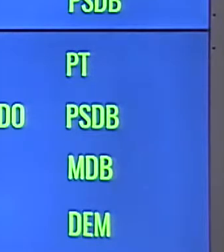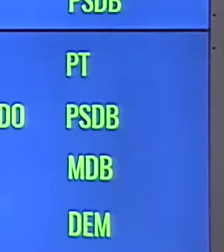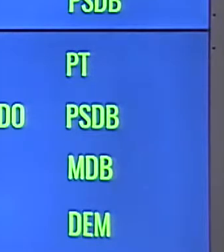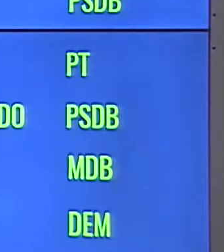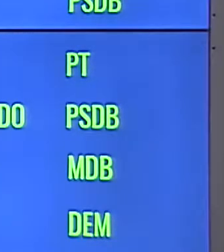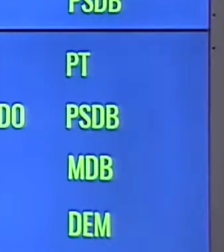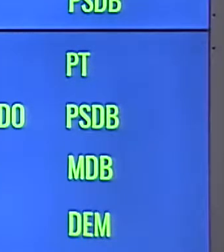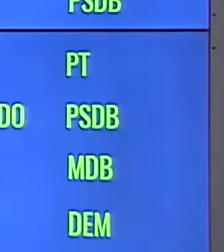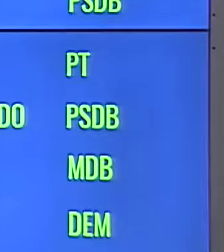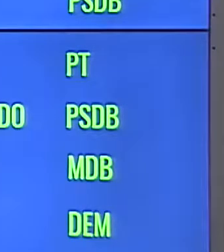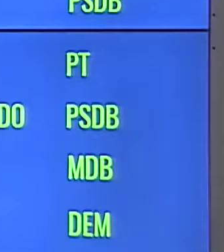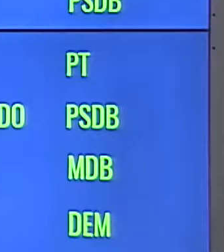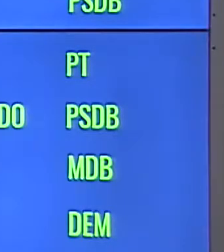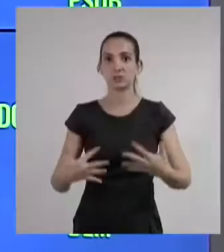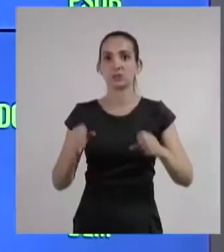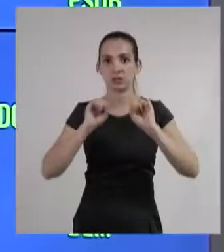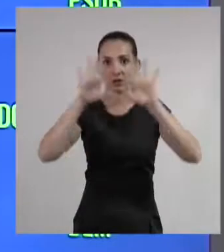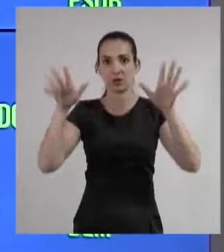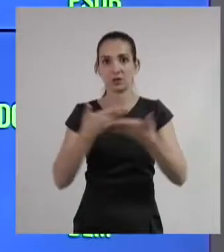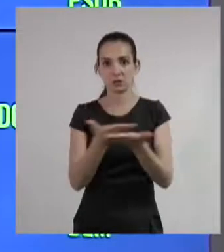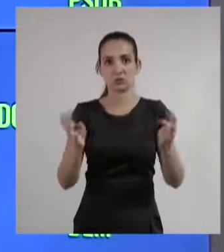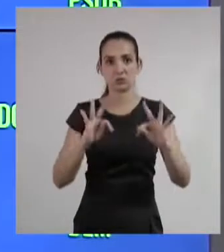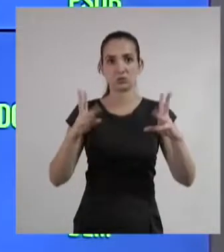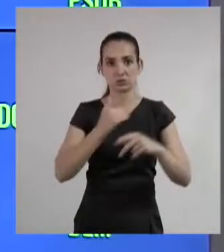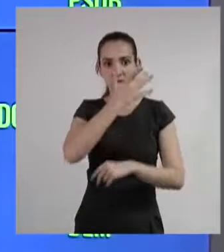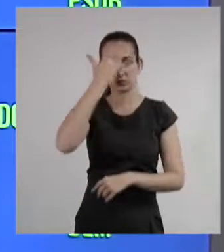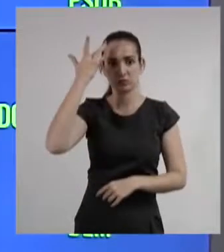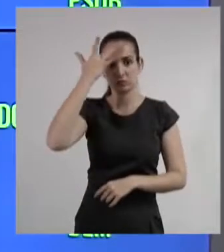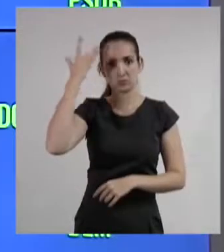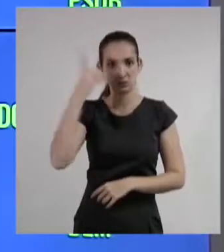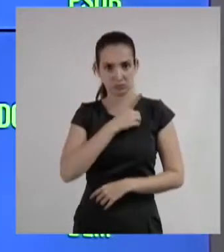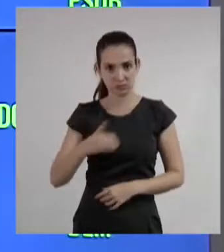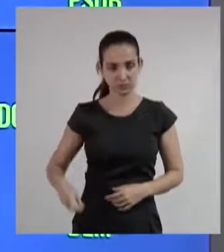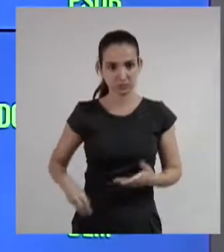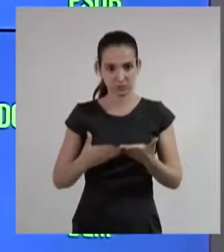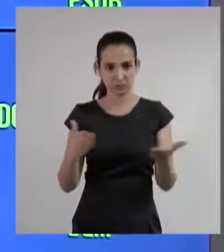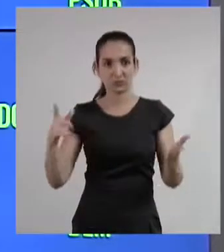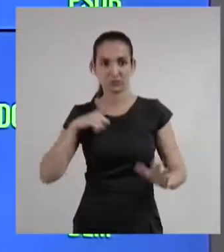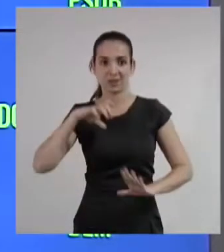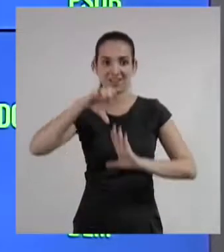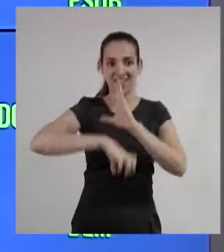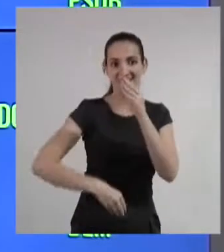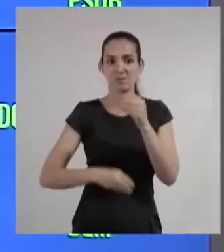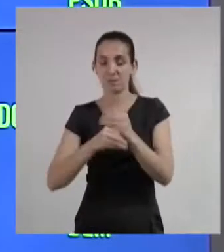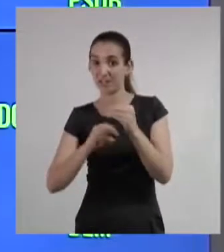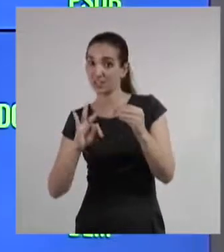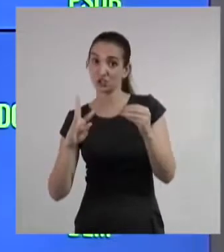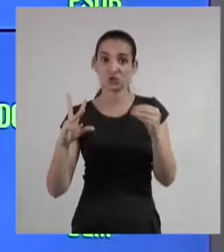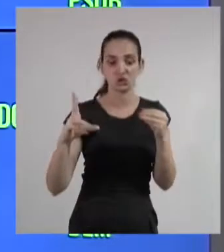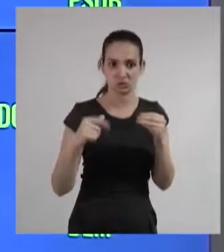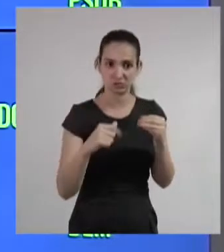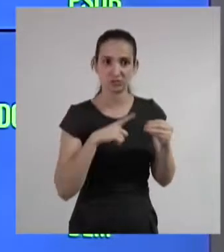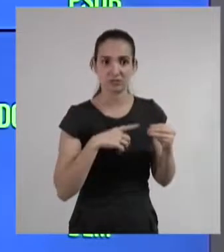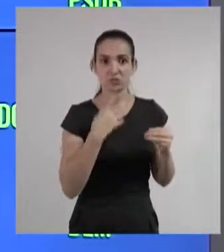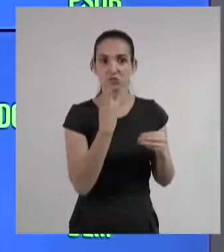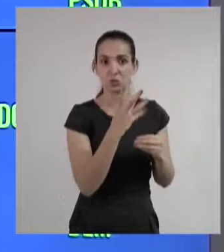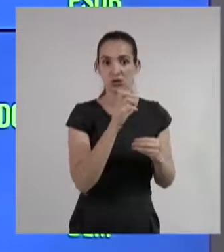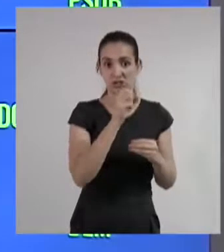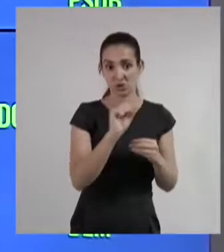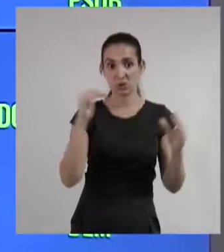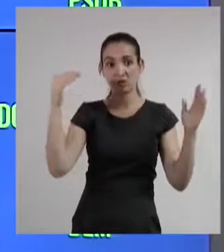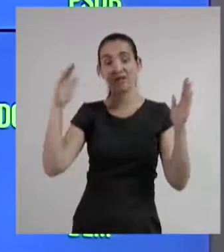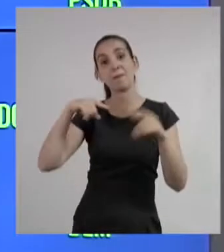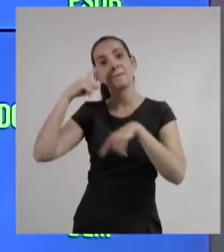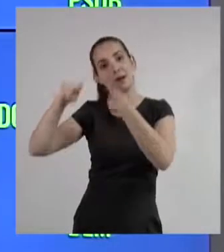Essa presidência esclarece seus deputados com a emenda coletiva modificativa de 48 para 60